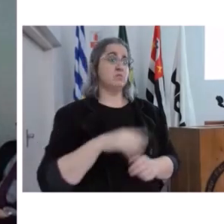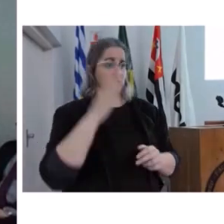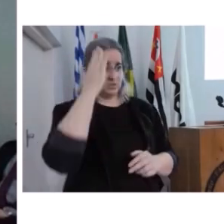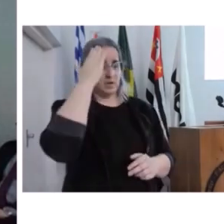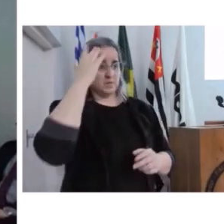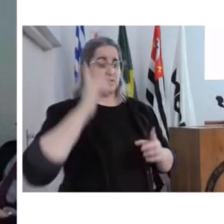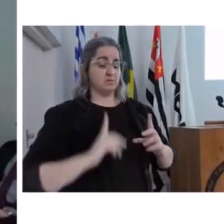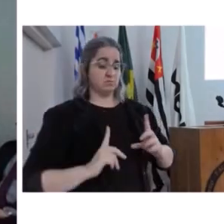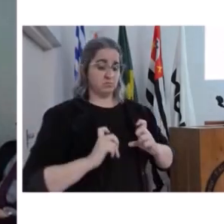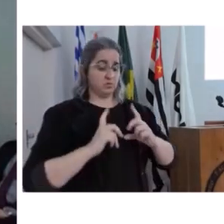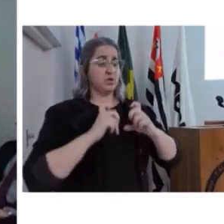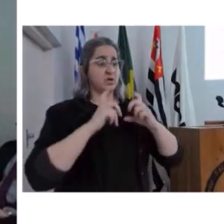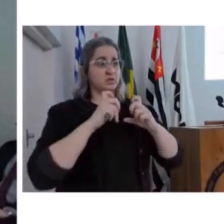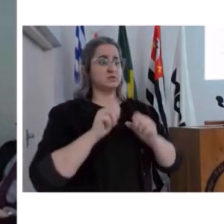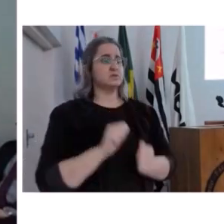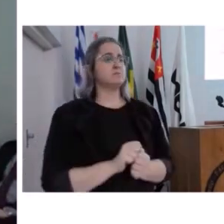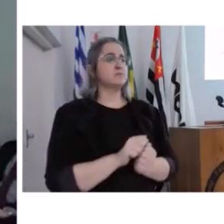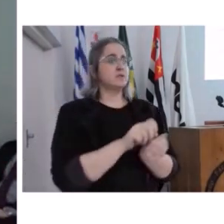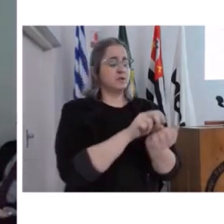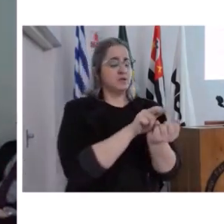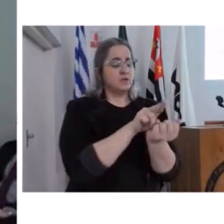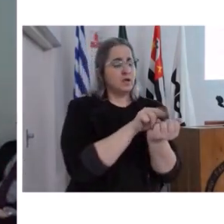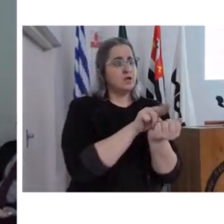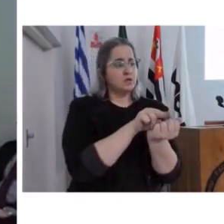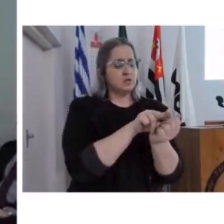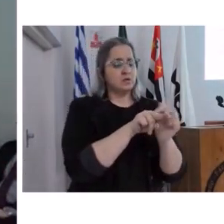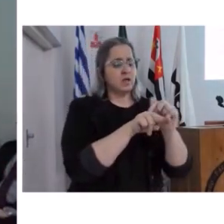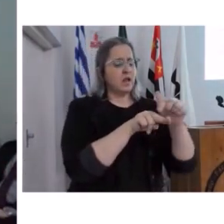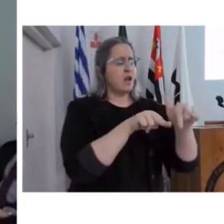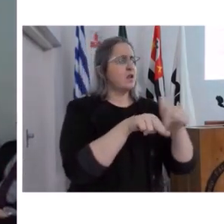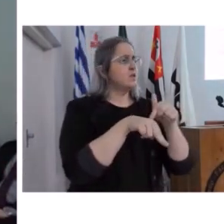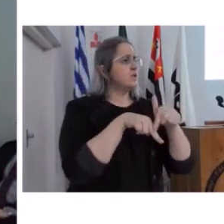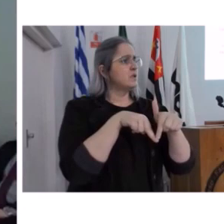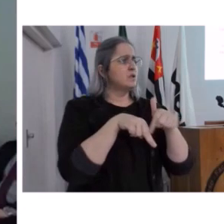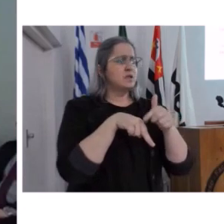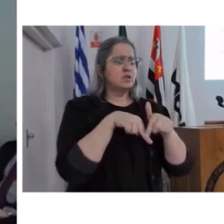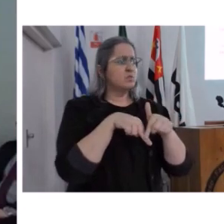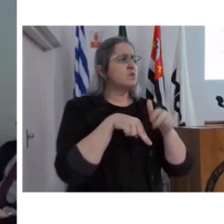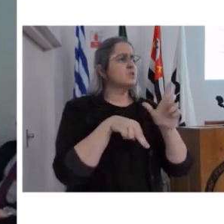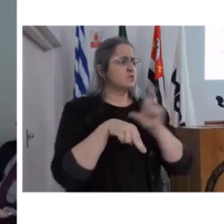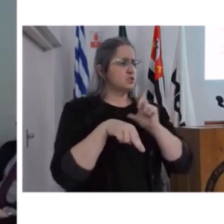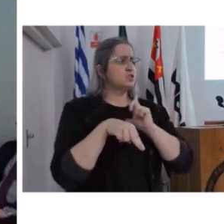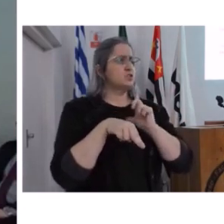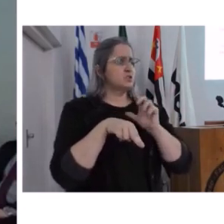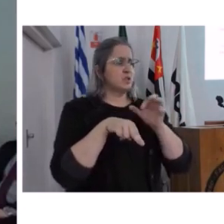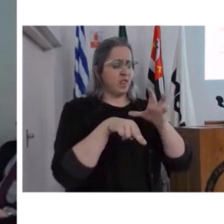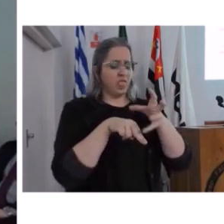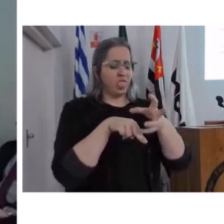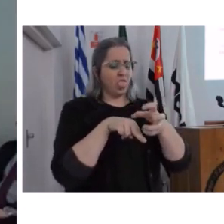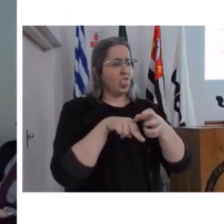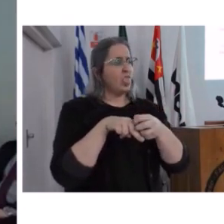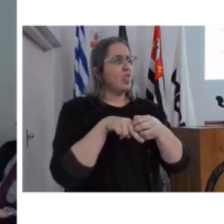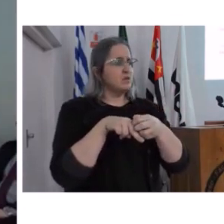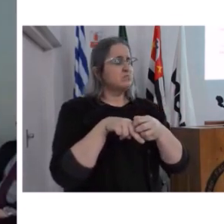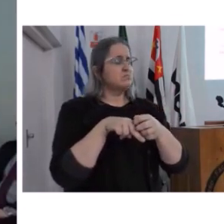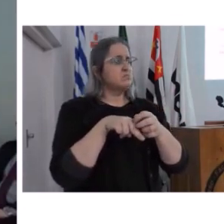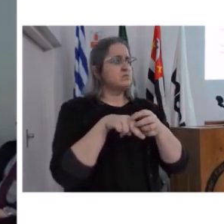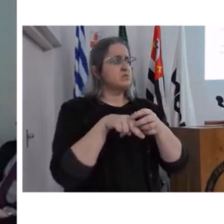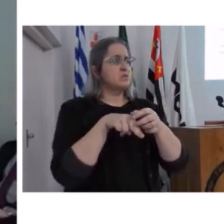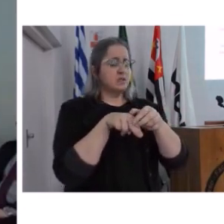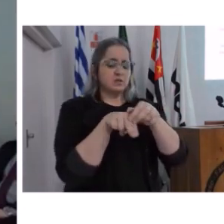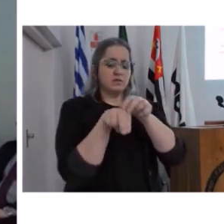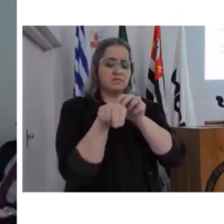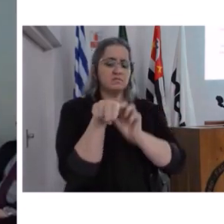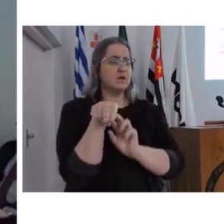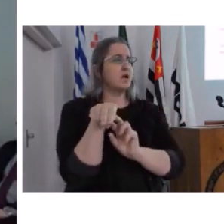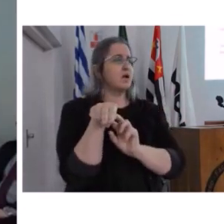de cândida, que chegava na região, praticamente toda o dorso da língua, pegando fundo de saco e também a região de